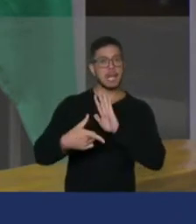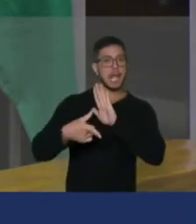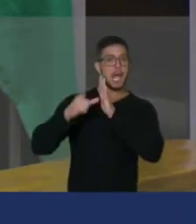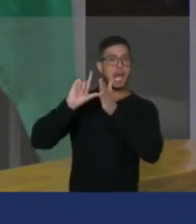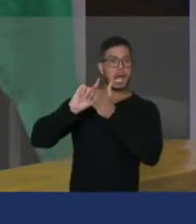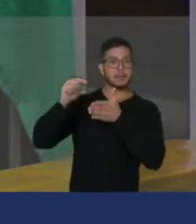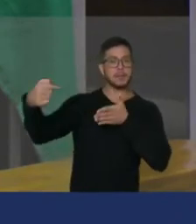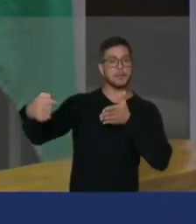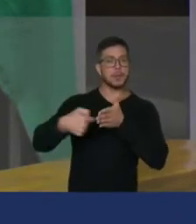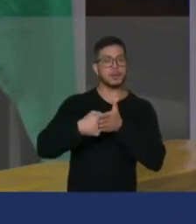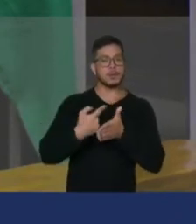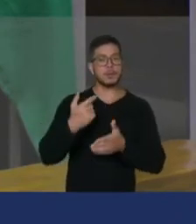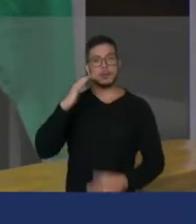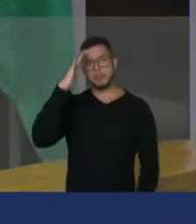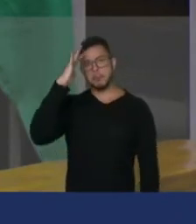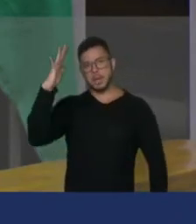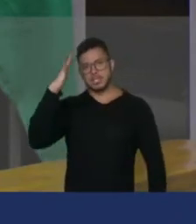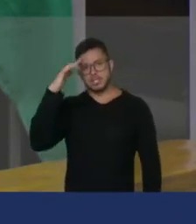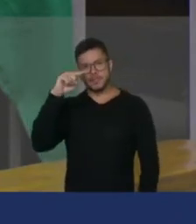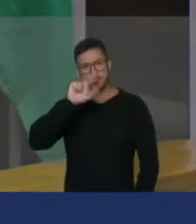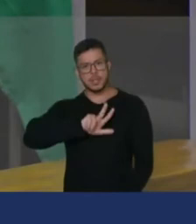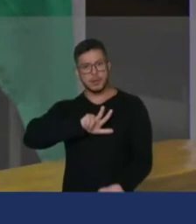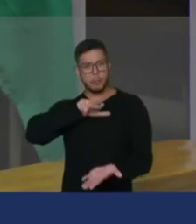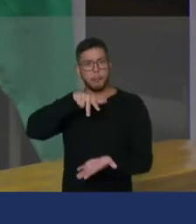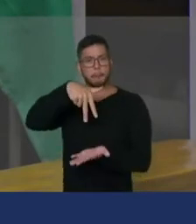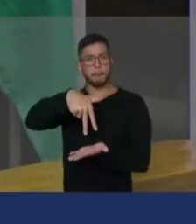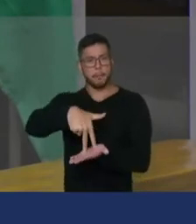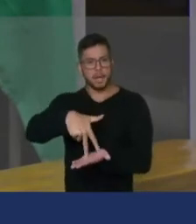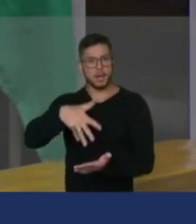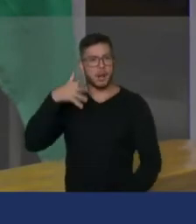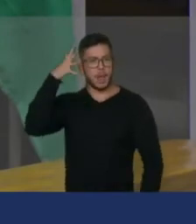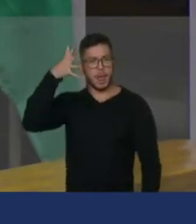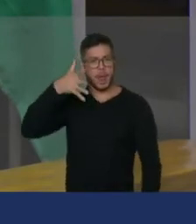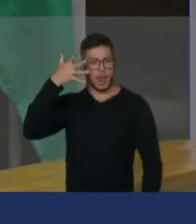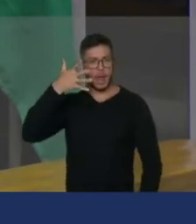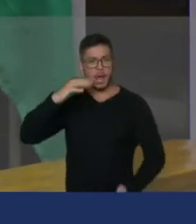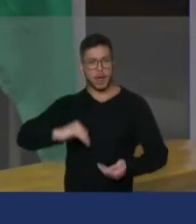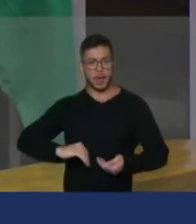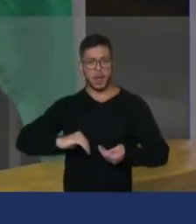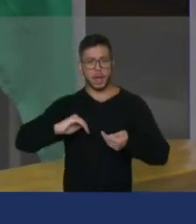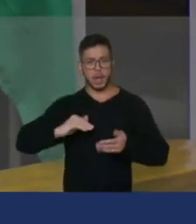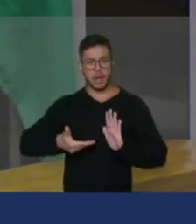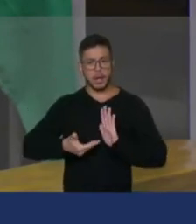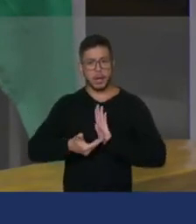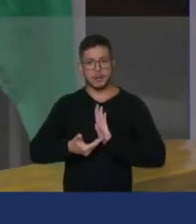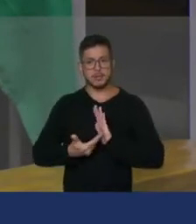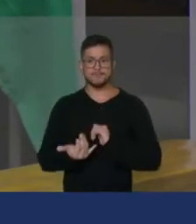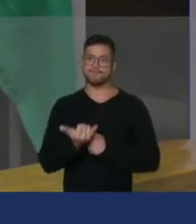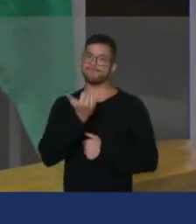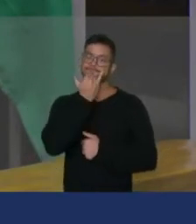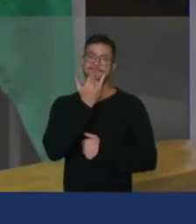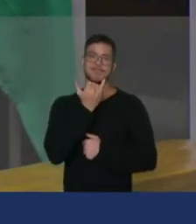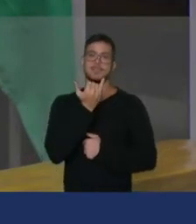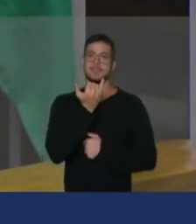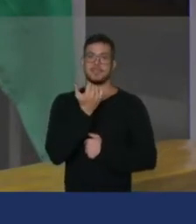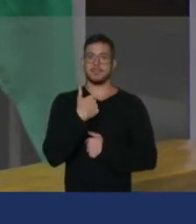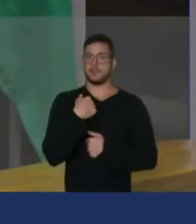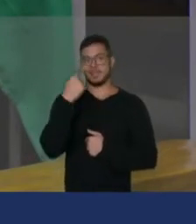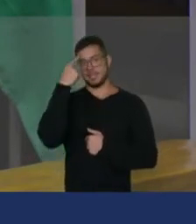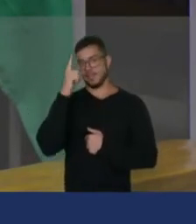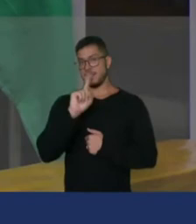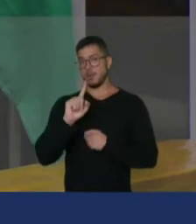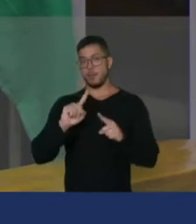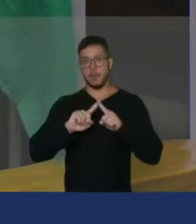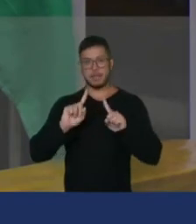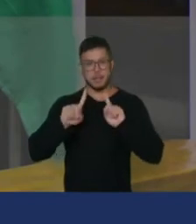plenário, eu falaria que não, mas depois que eu tomei consciência sobre o assunto, eu não tive mais como ser omisso. É interessante